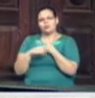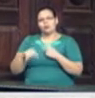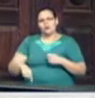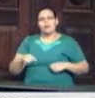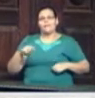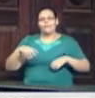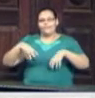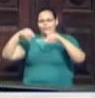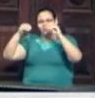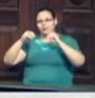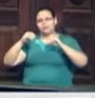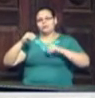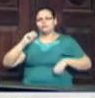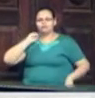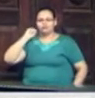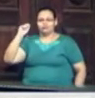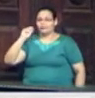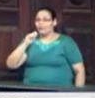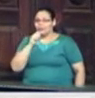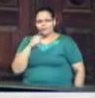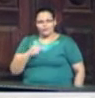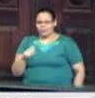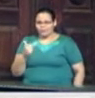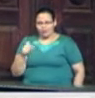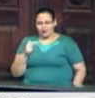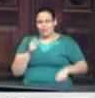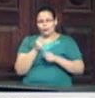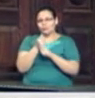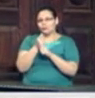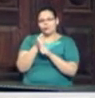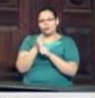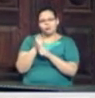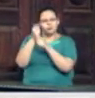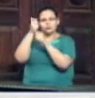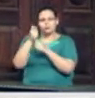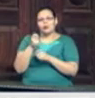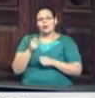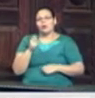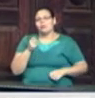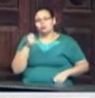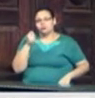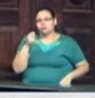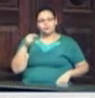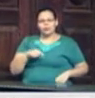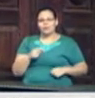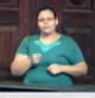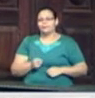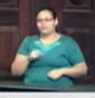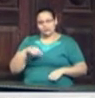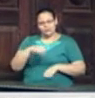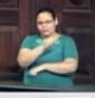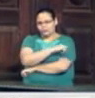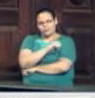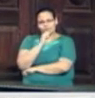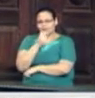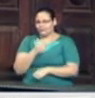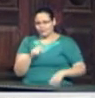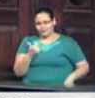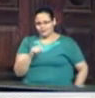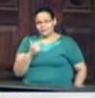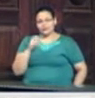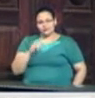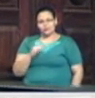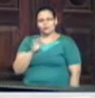Tiradentes, temos o risco de não termos um Réveillon no Rio de Janeiro. Esse policial militar me disse, Osório, se o policial militar, o